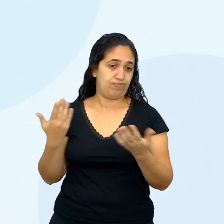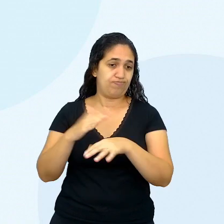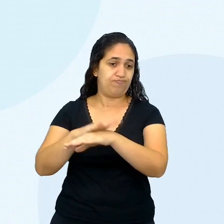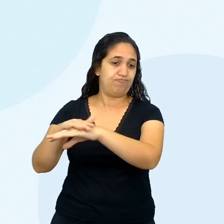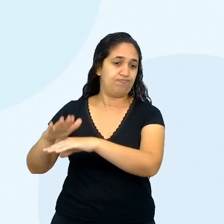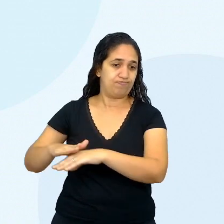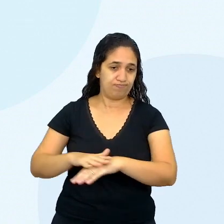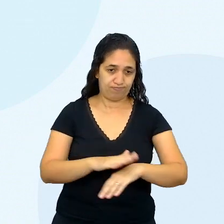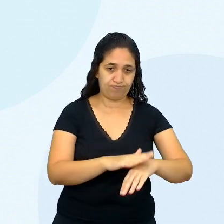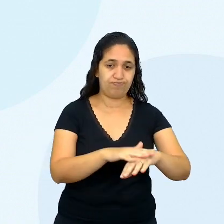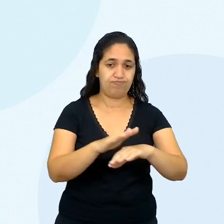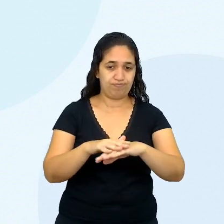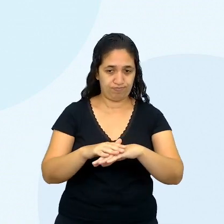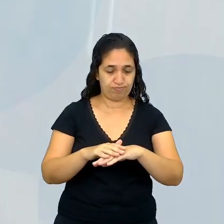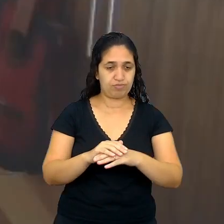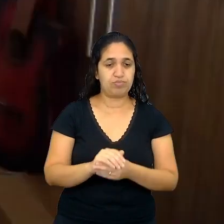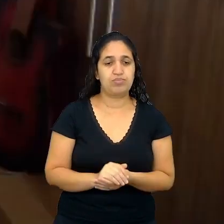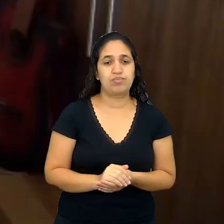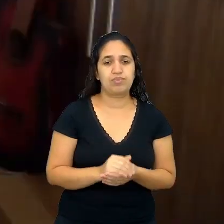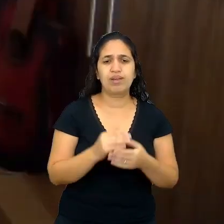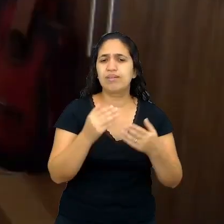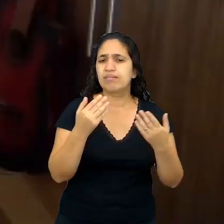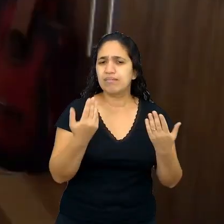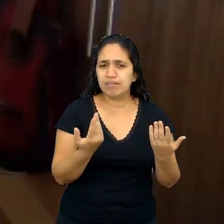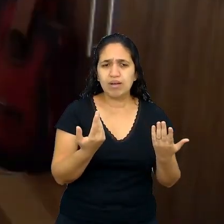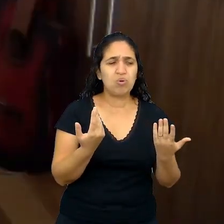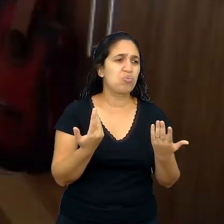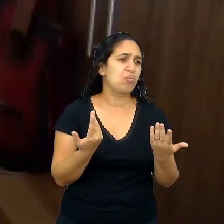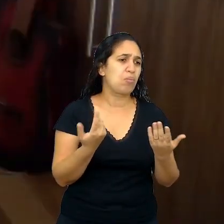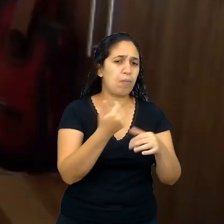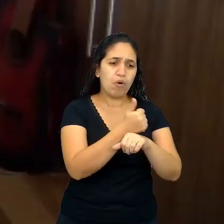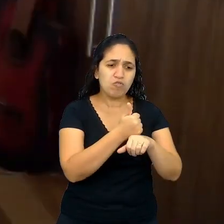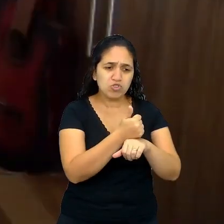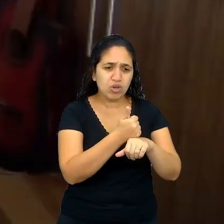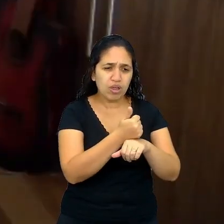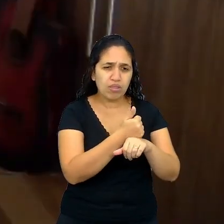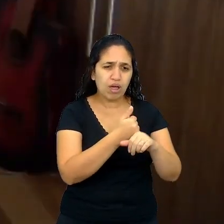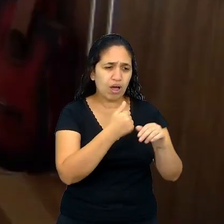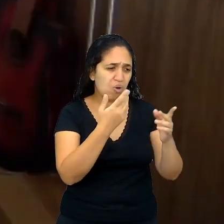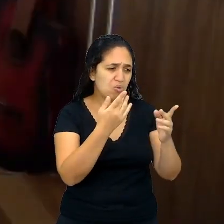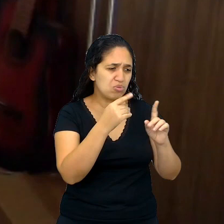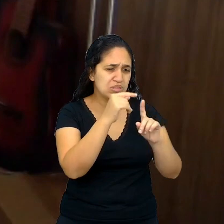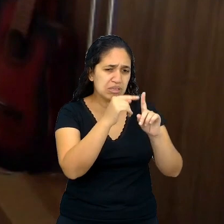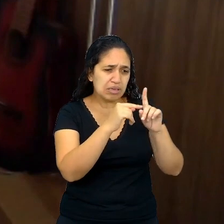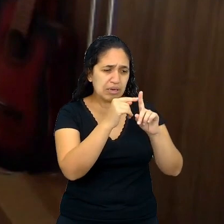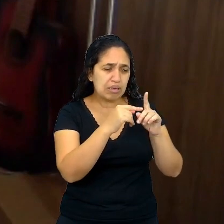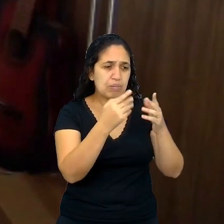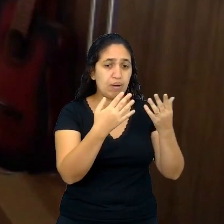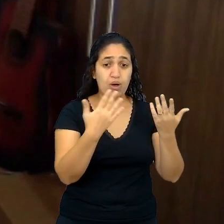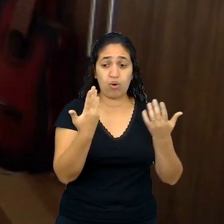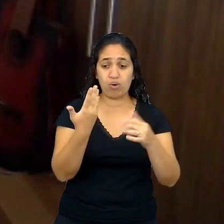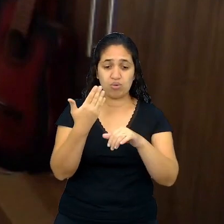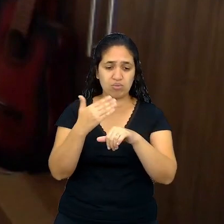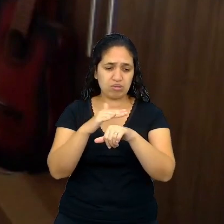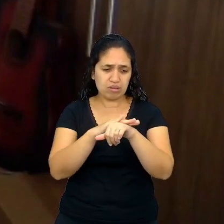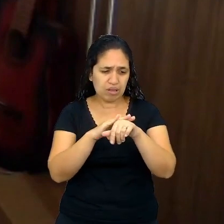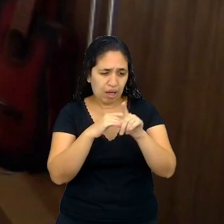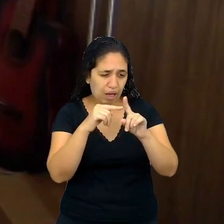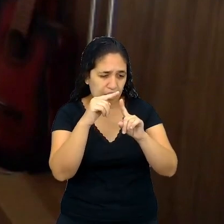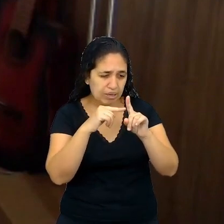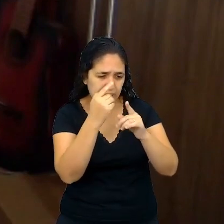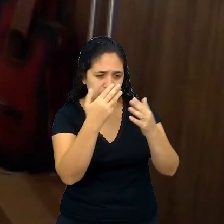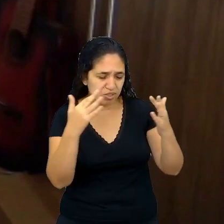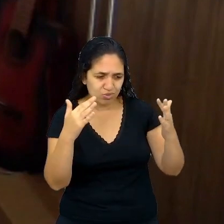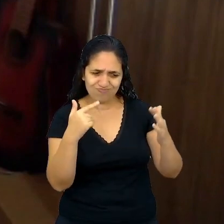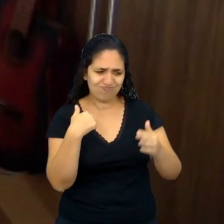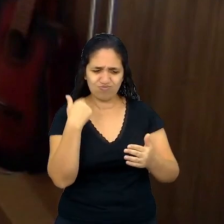difícil ser um climatocético, né? Ser um negacionista climático, sendo que hoje nós já temos aí